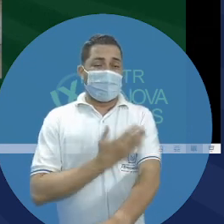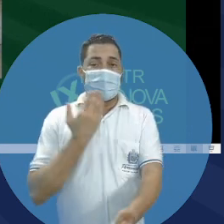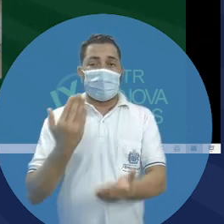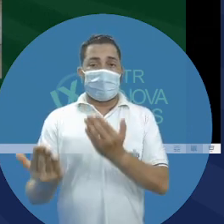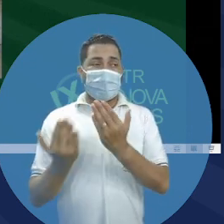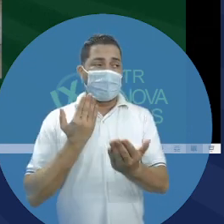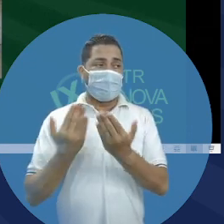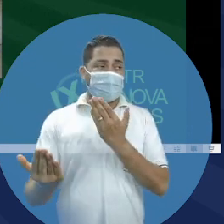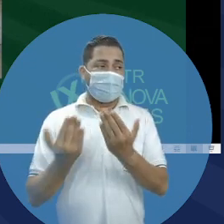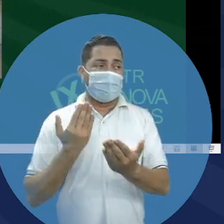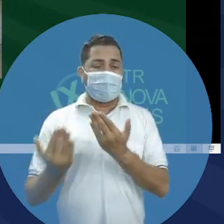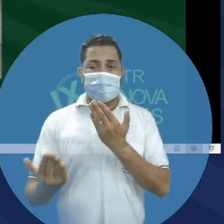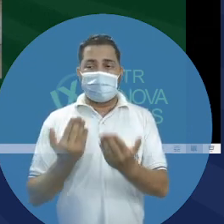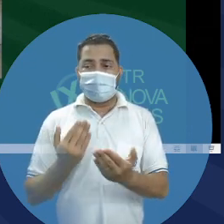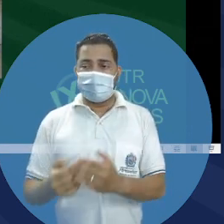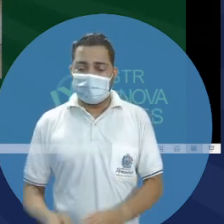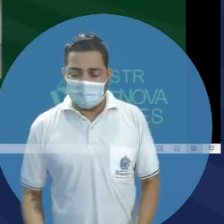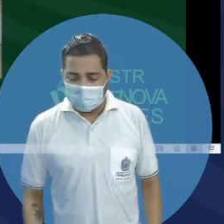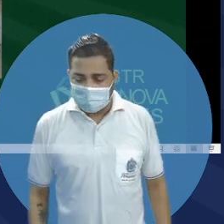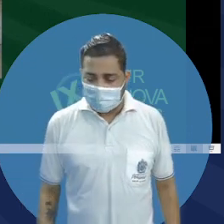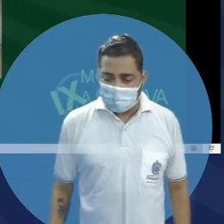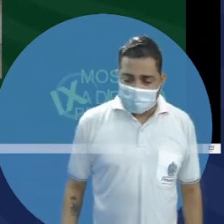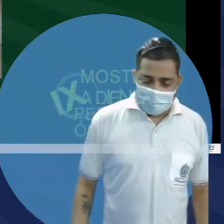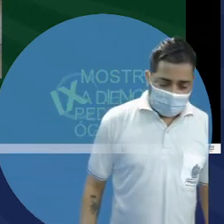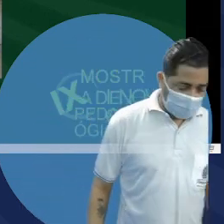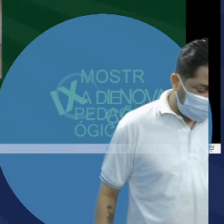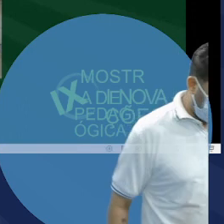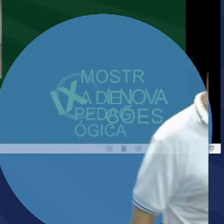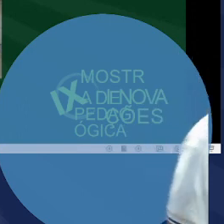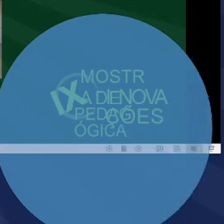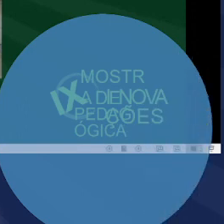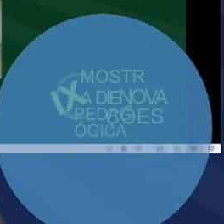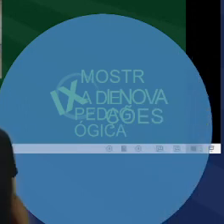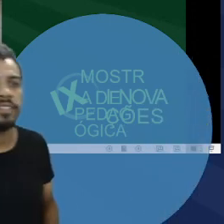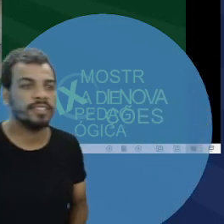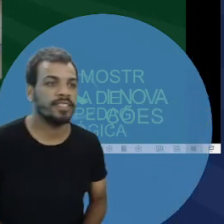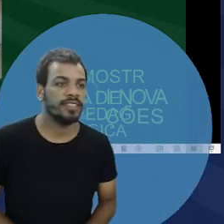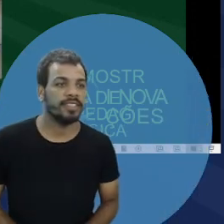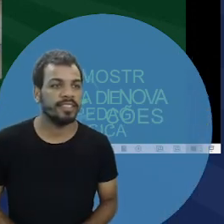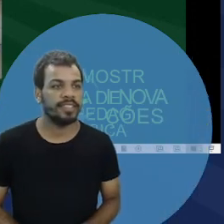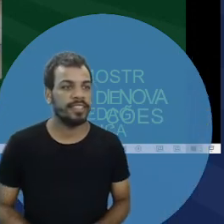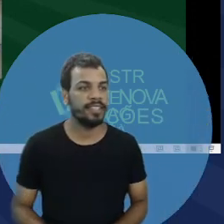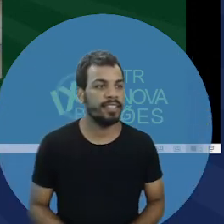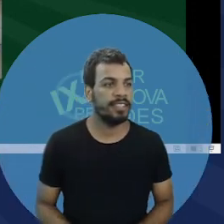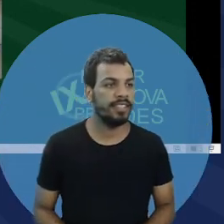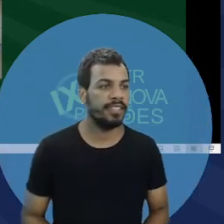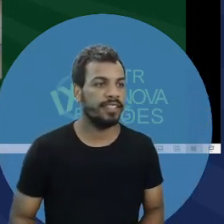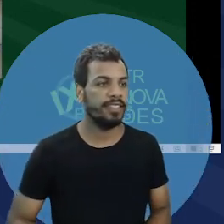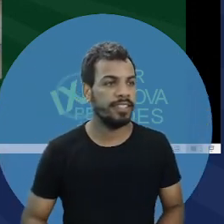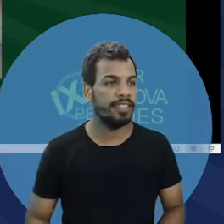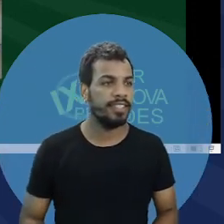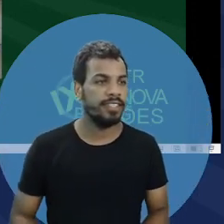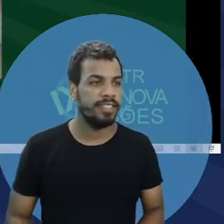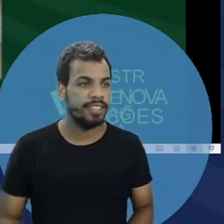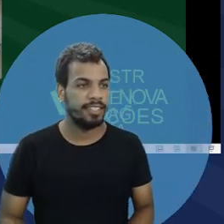elas, nesse momento, elas pararam, refletiram e viram o quanto o empoderamento ele não é